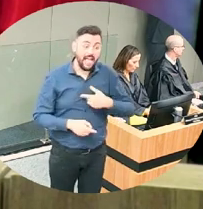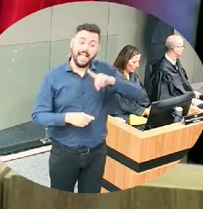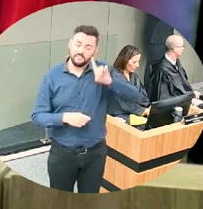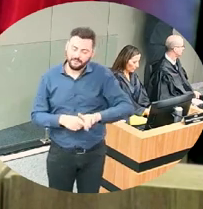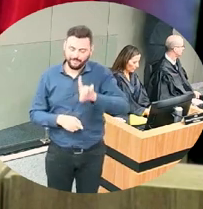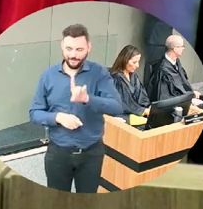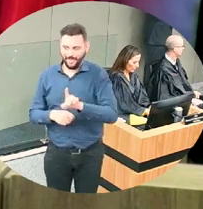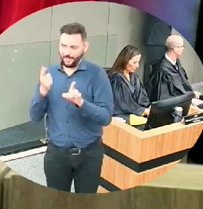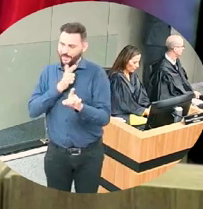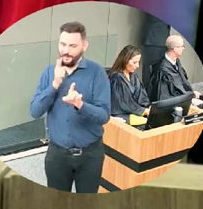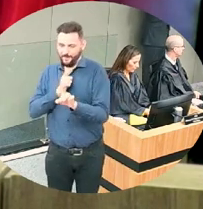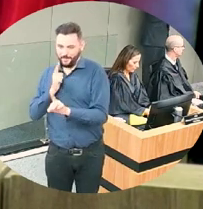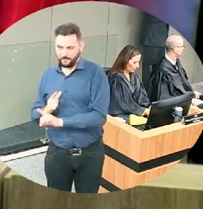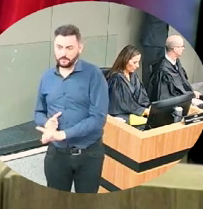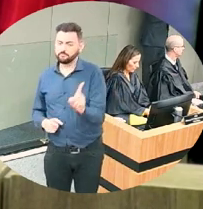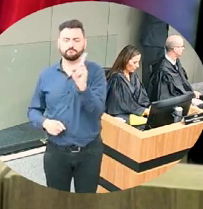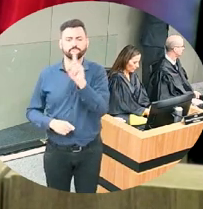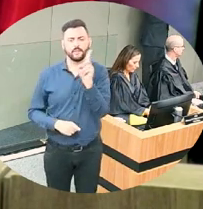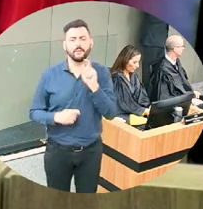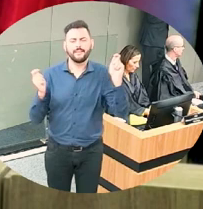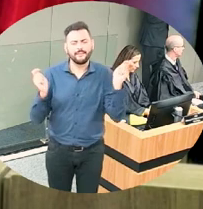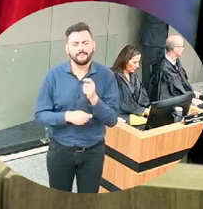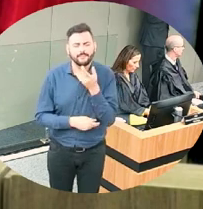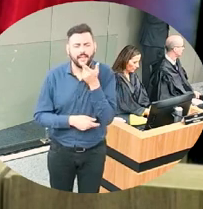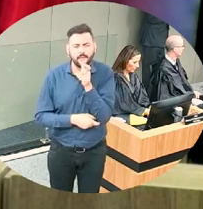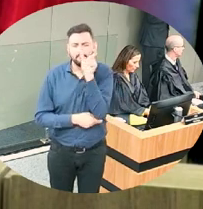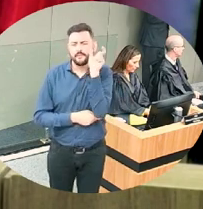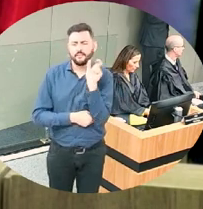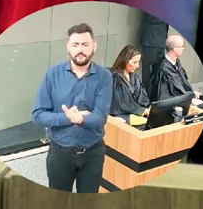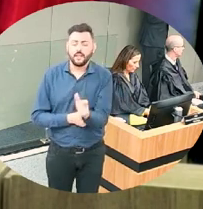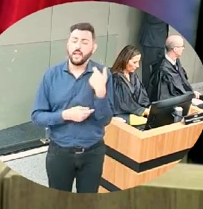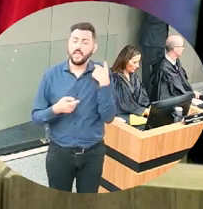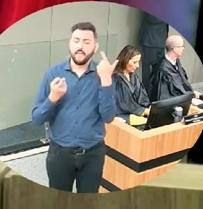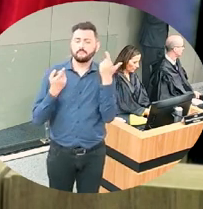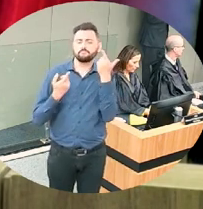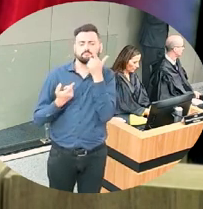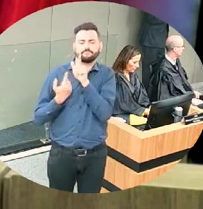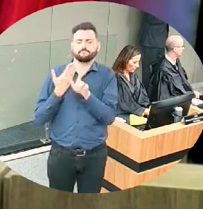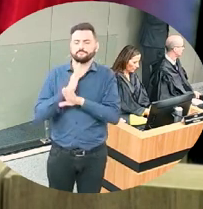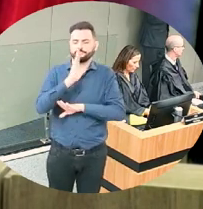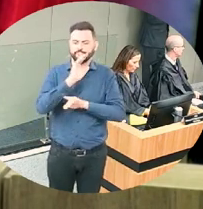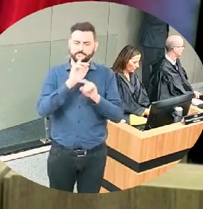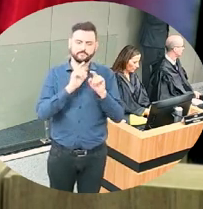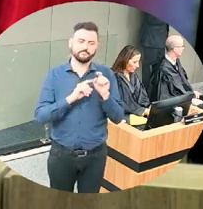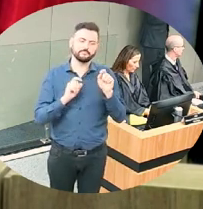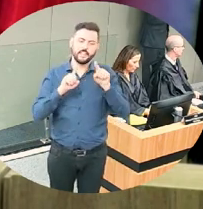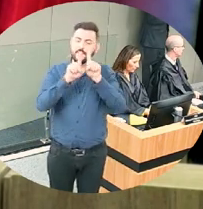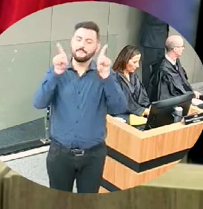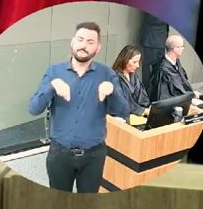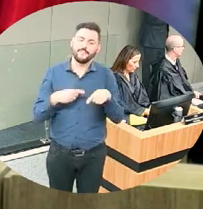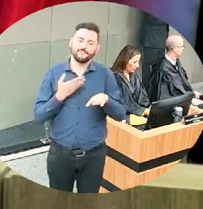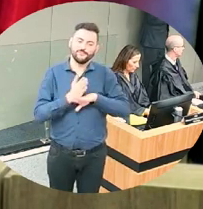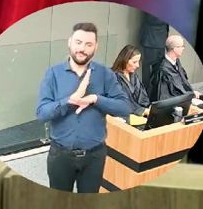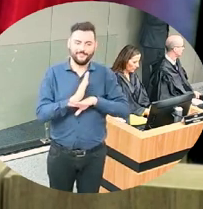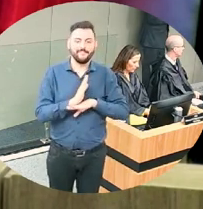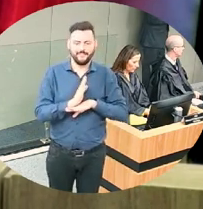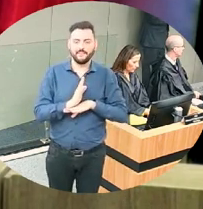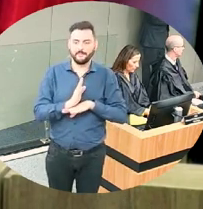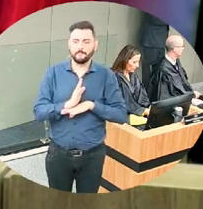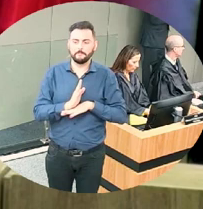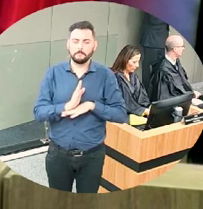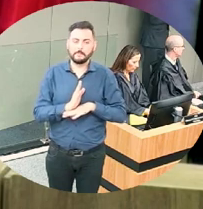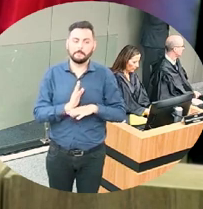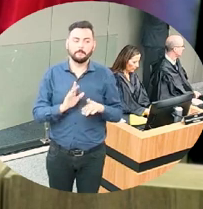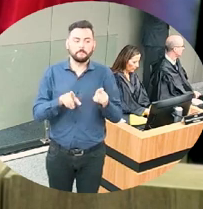sim garanti-los e uma palavra efetivá-las mas se grandes são os desafios que vossas